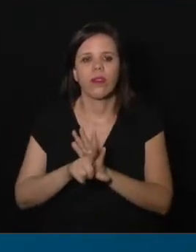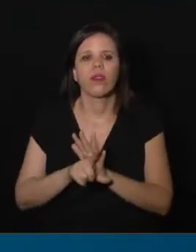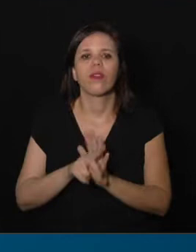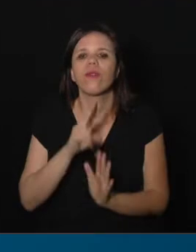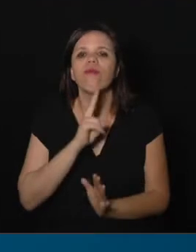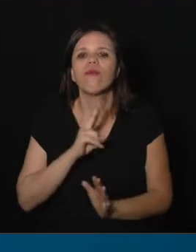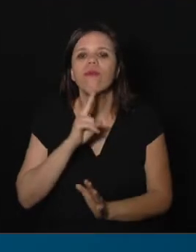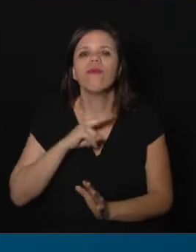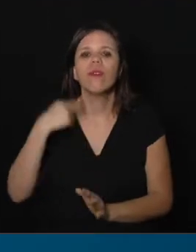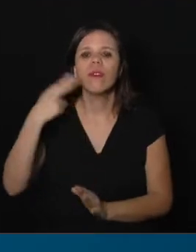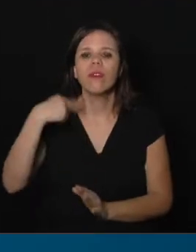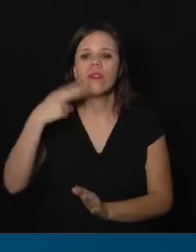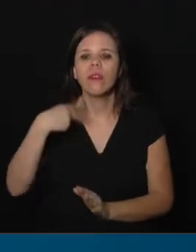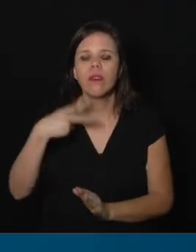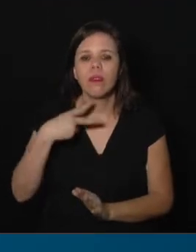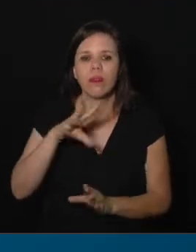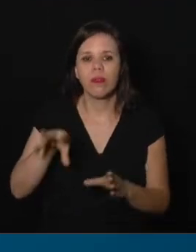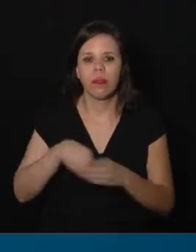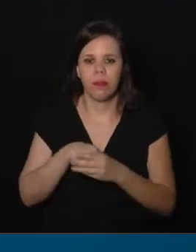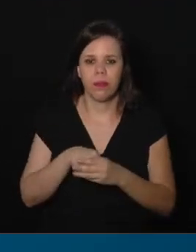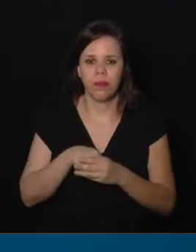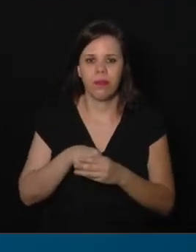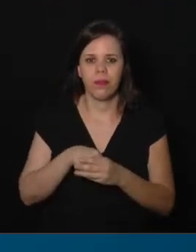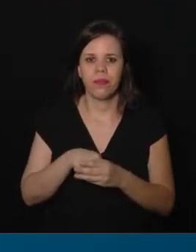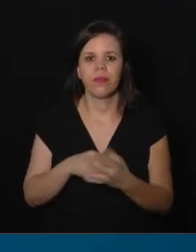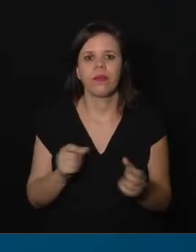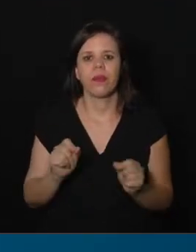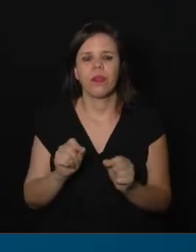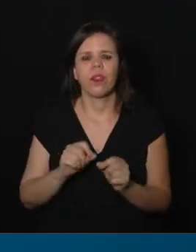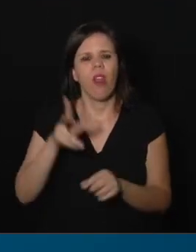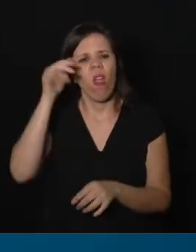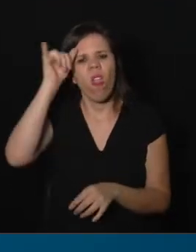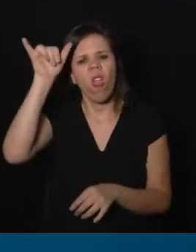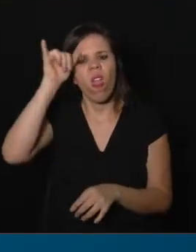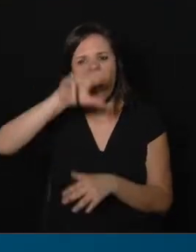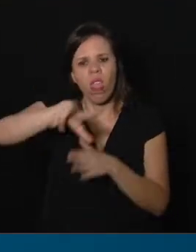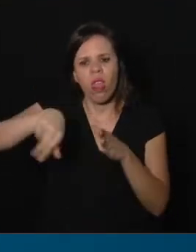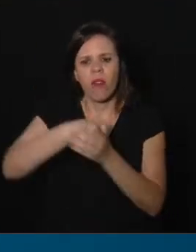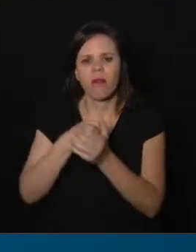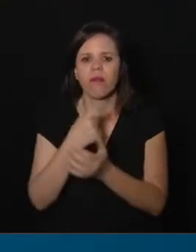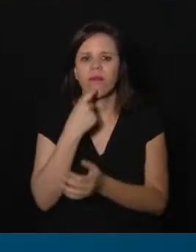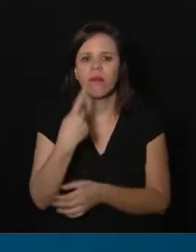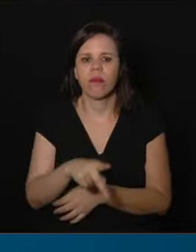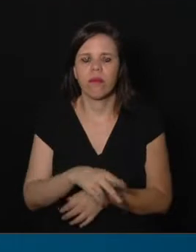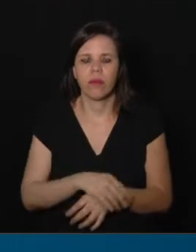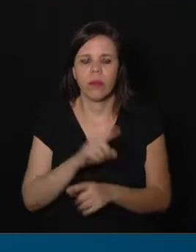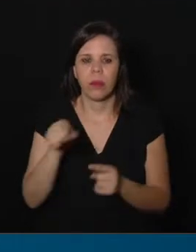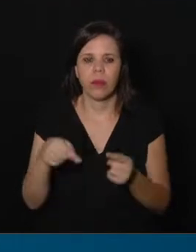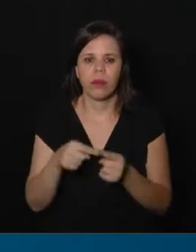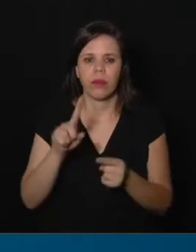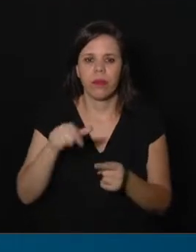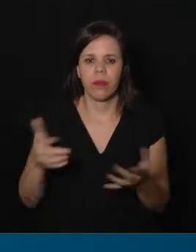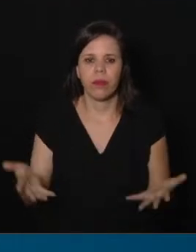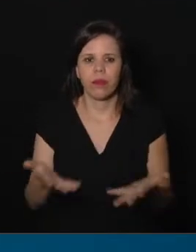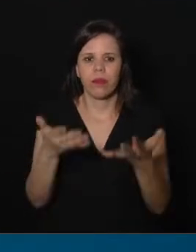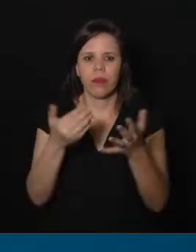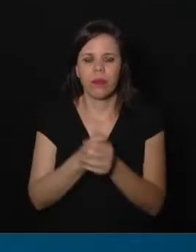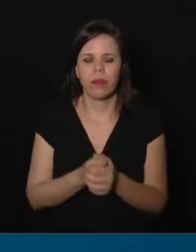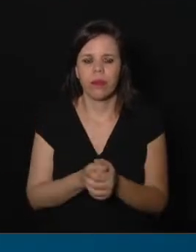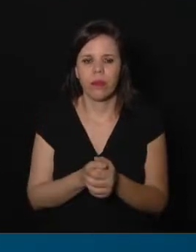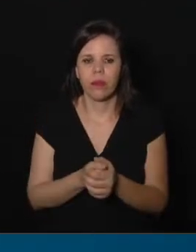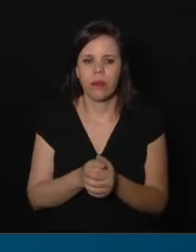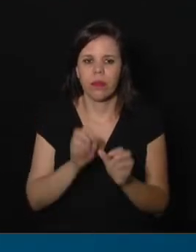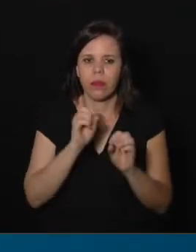Osseri, que institui a política de prevenção à corrupção no município de Campinas. O objetivo é estabelecer